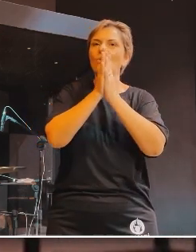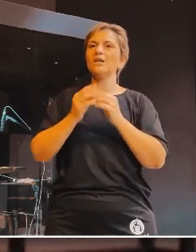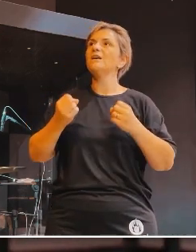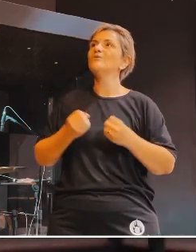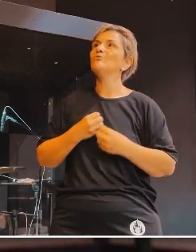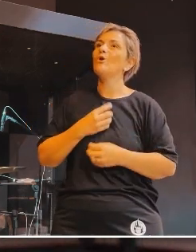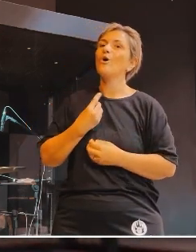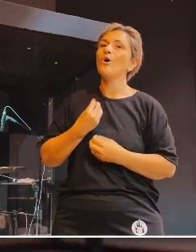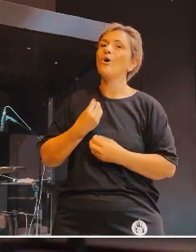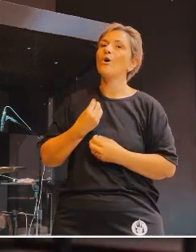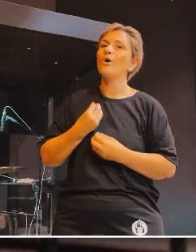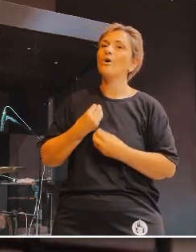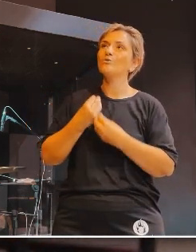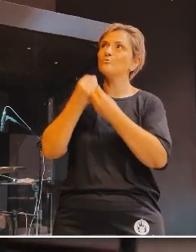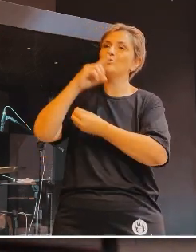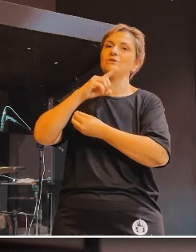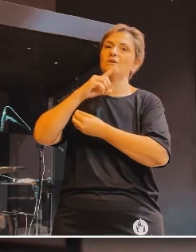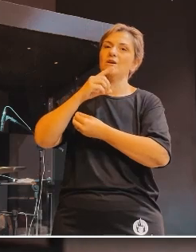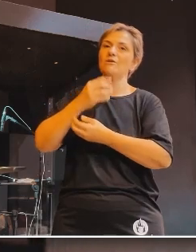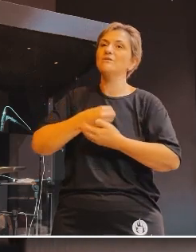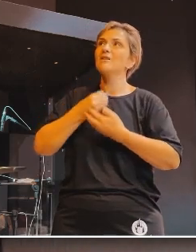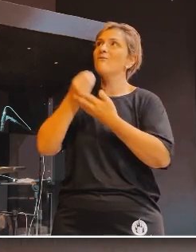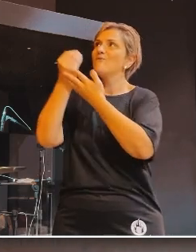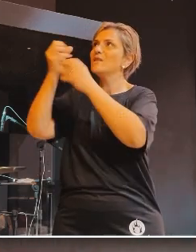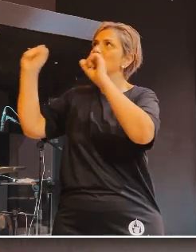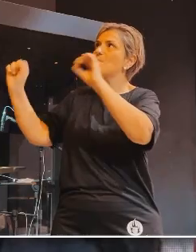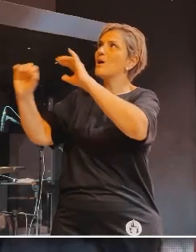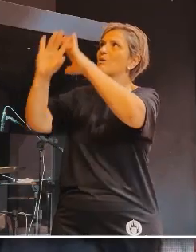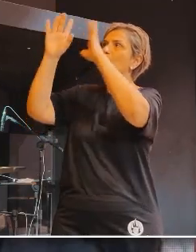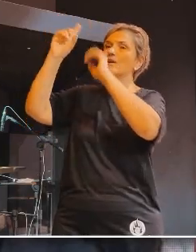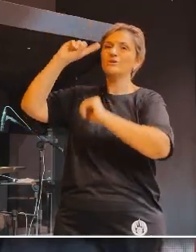de Deus. Ele é o nosso